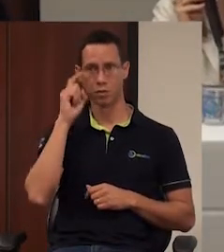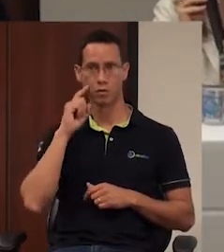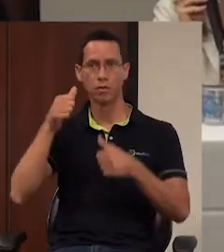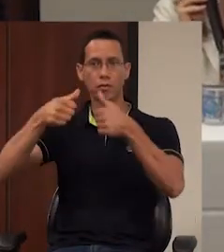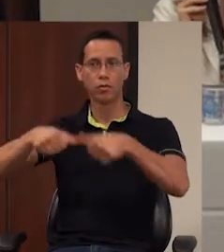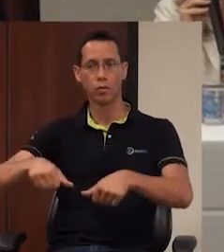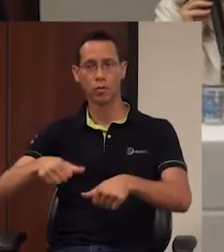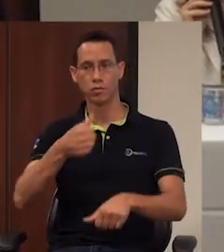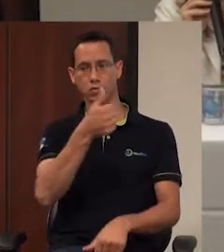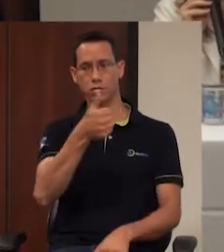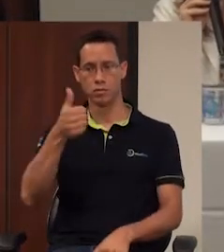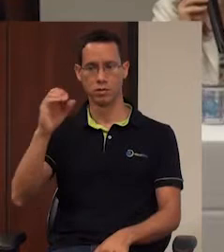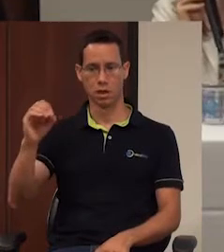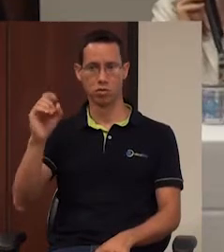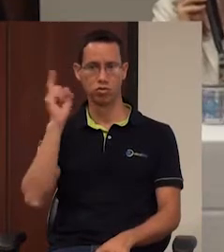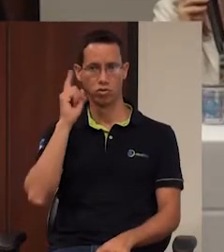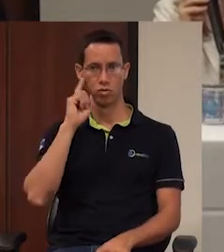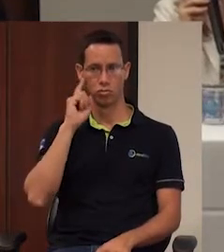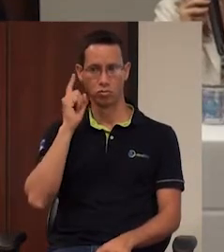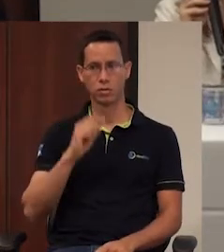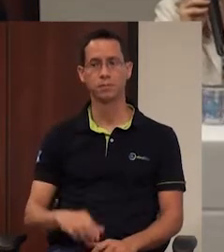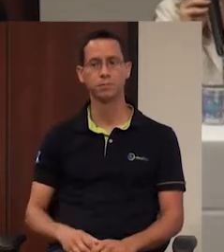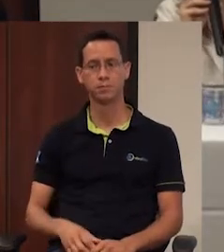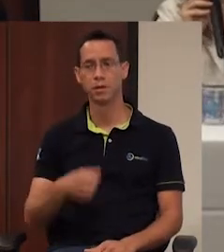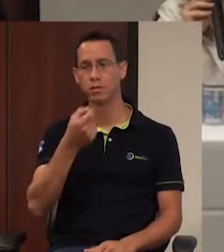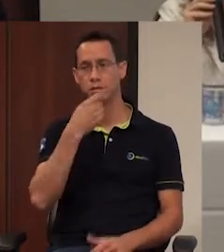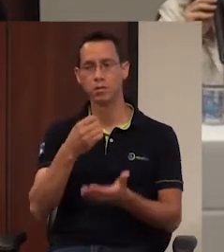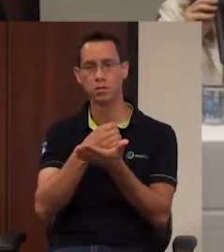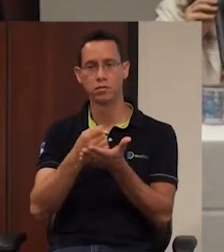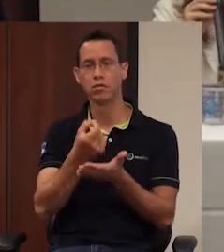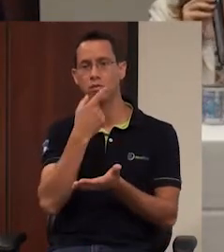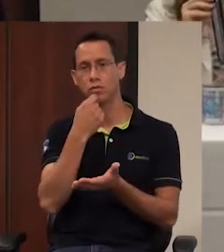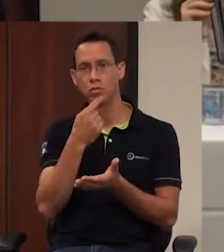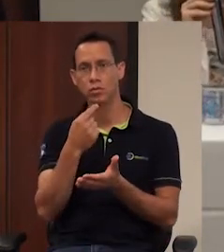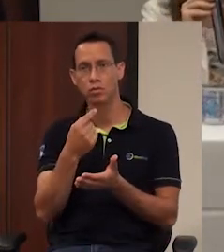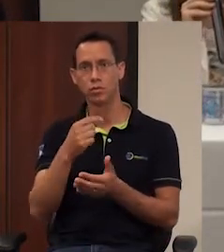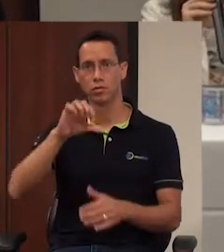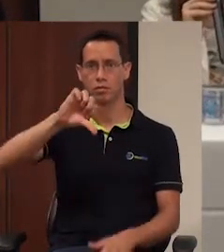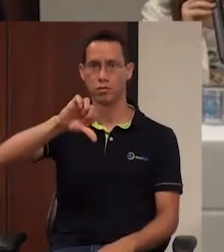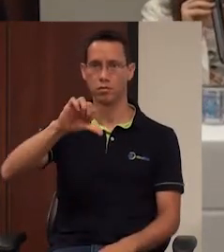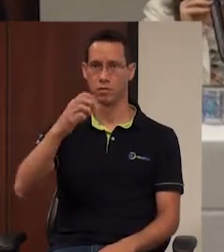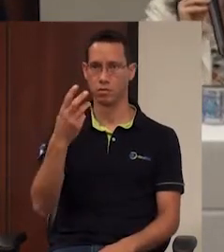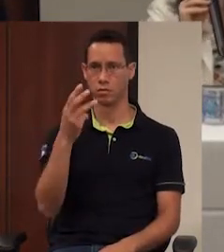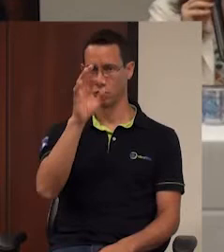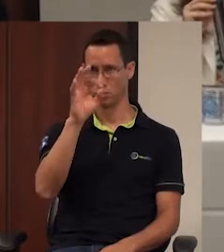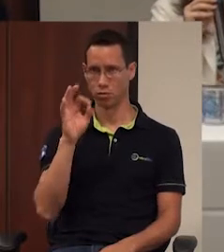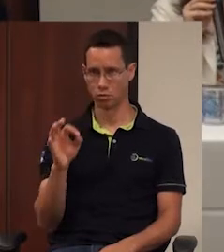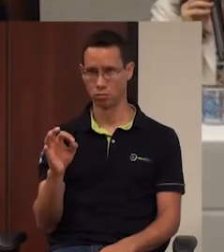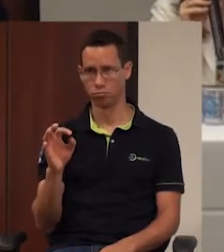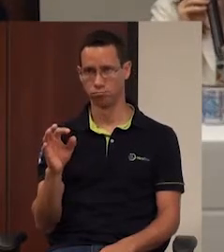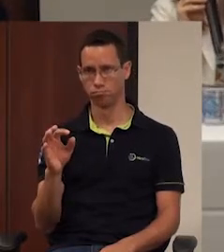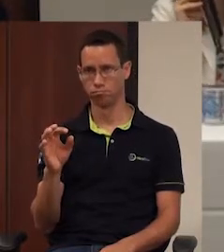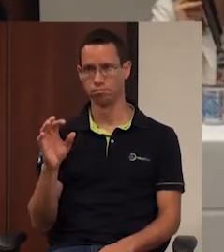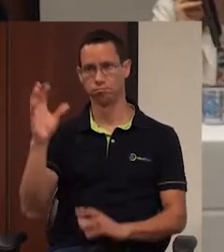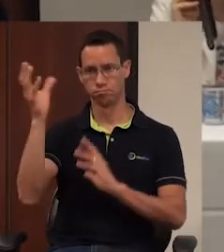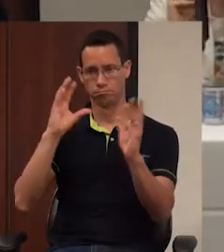foi de 110 dias. E que a medicação neuroplética foi utilizada em 93% dos casos. Então,